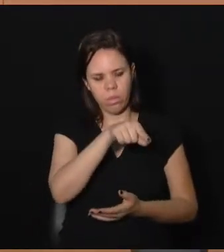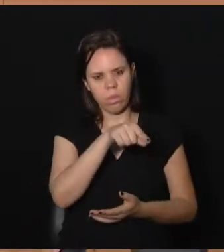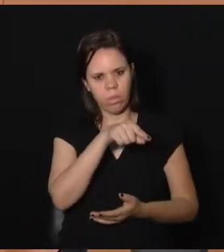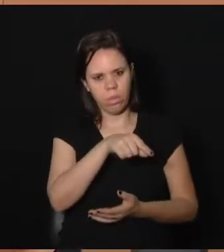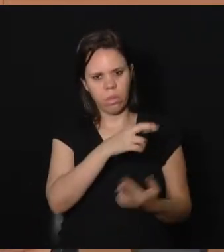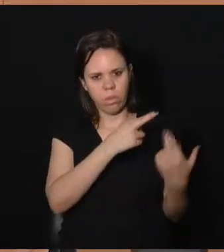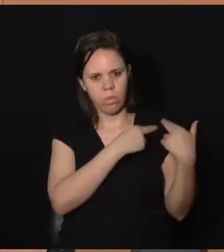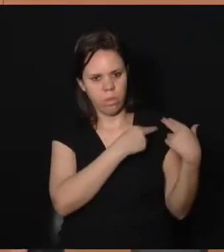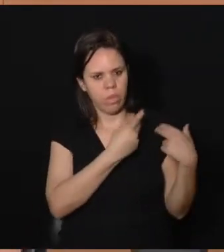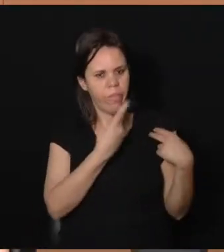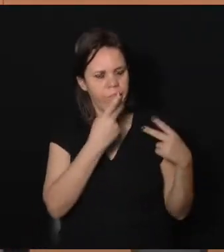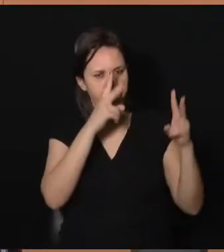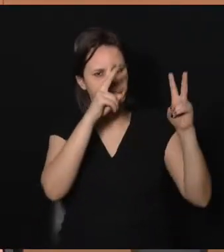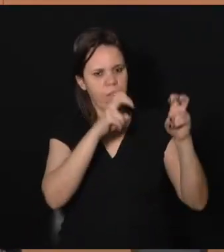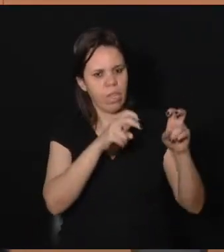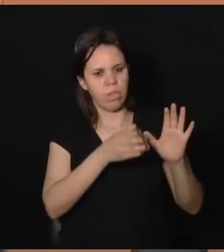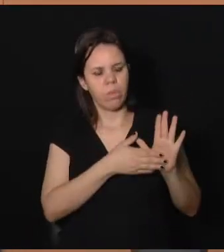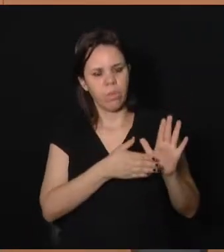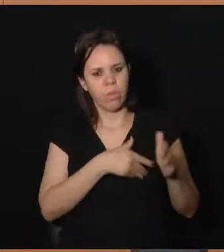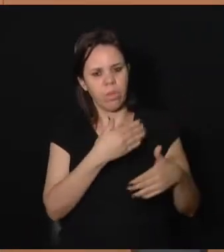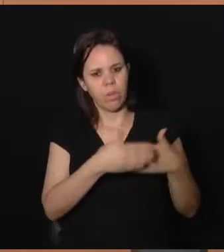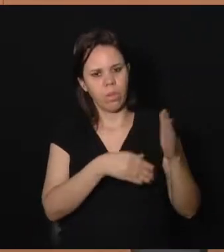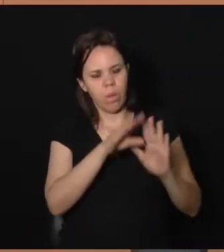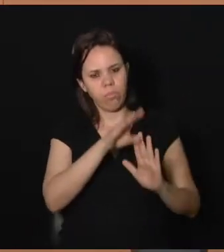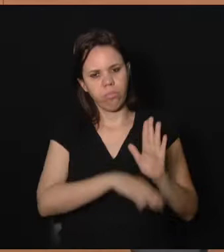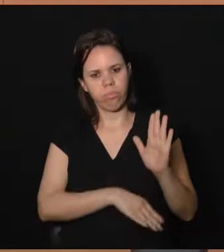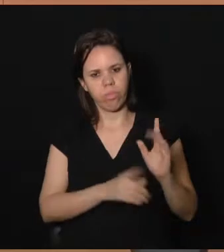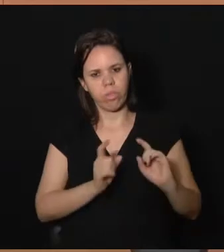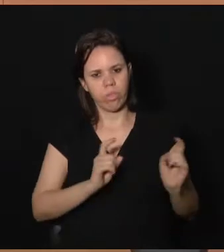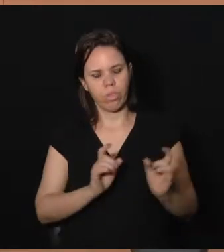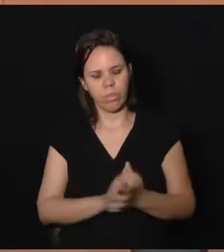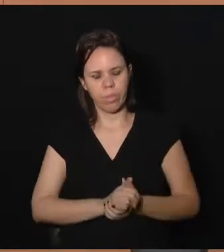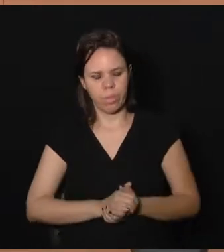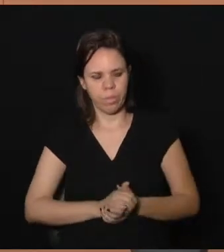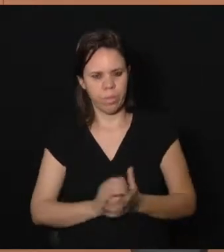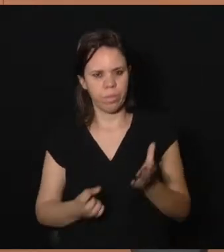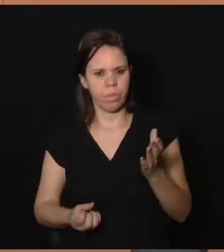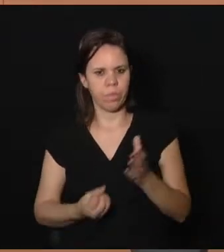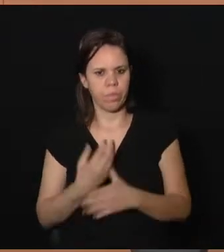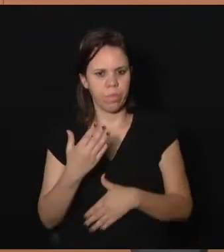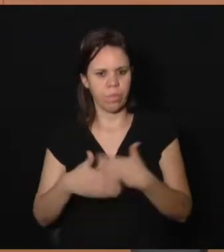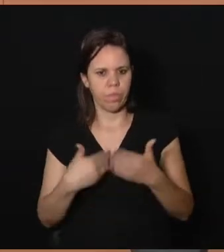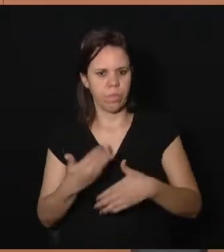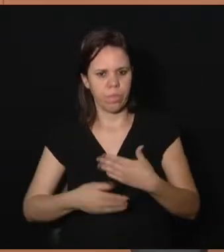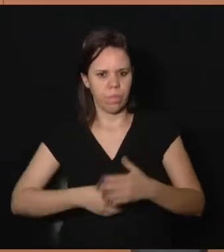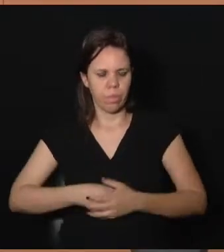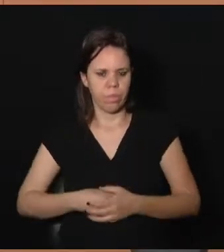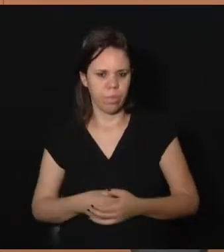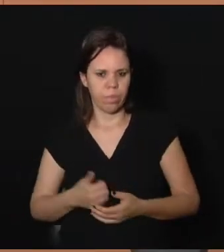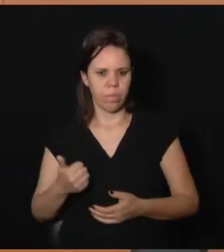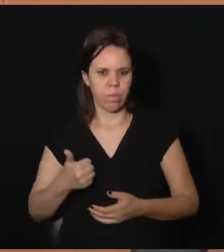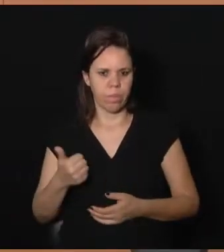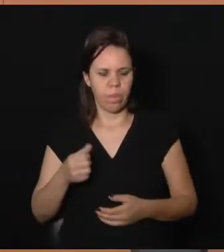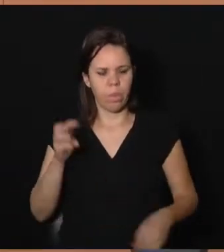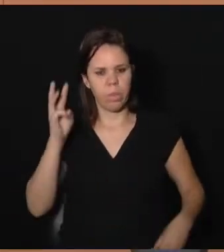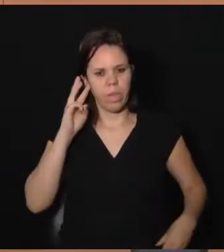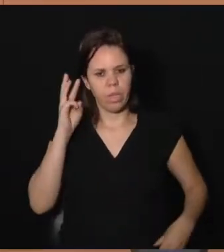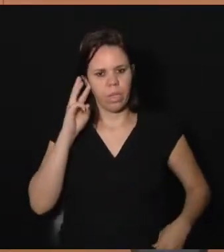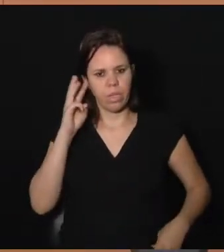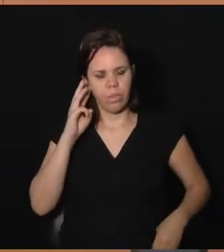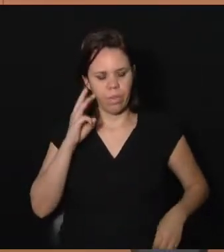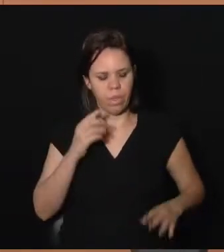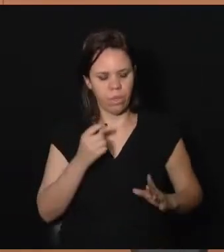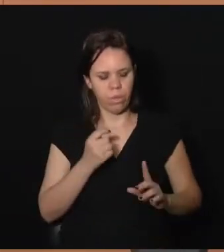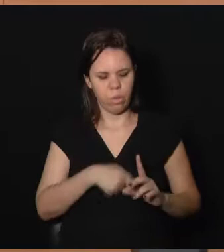fala sobre aquela propositura de pauta, né? Ela acontece todas as primeiras terças-feiras do